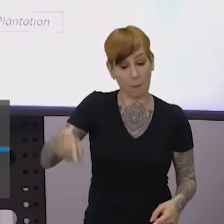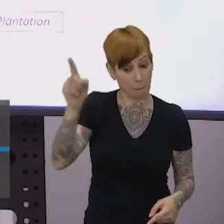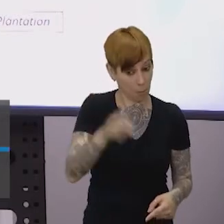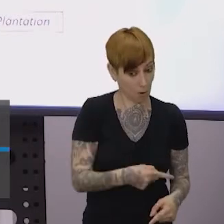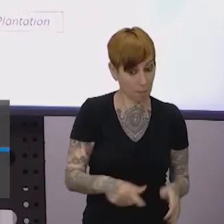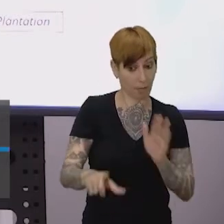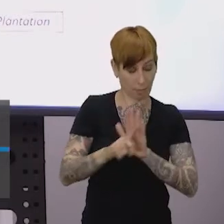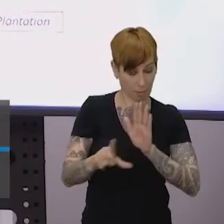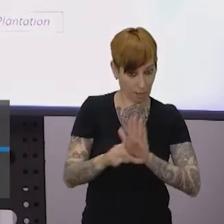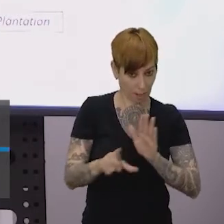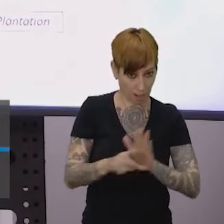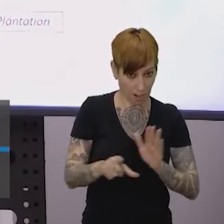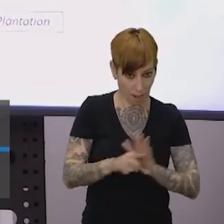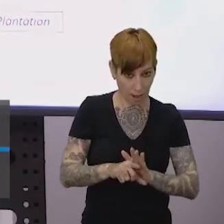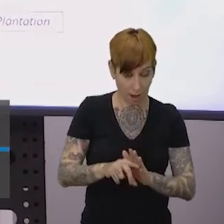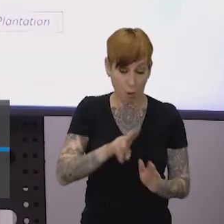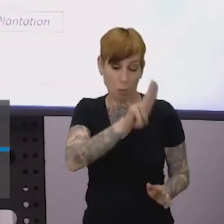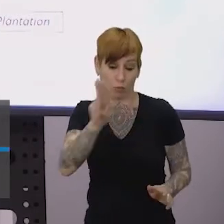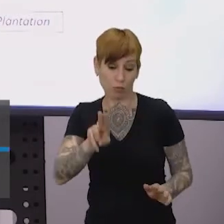papel,